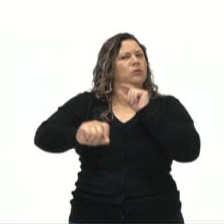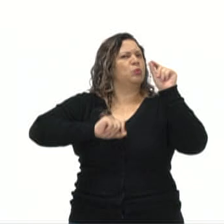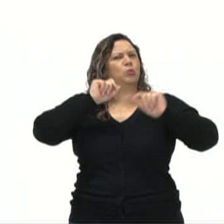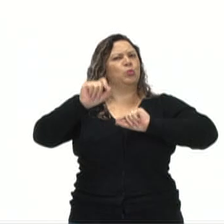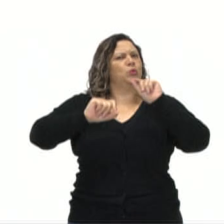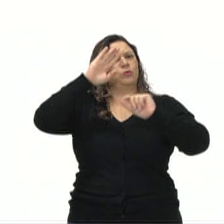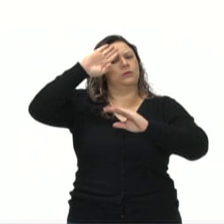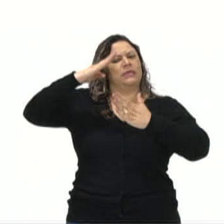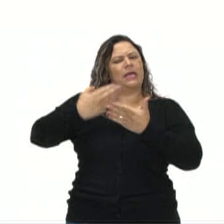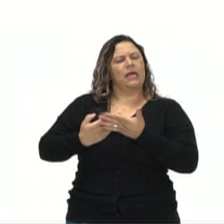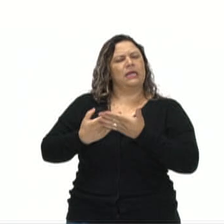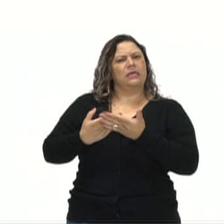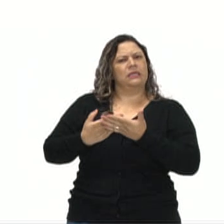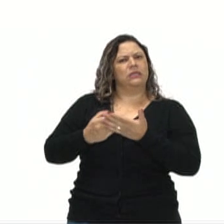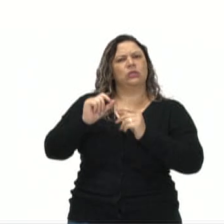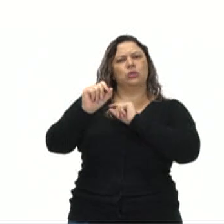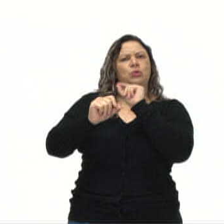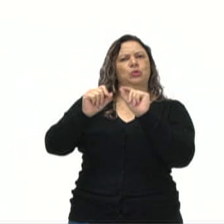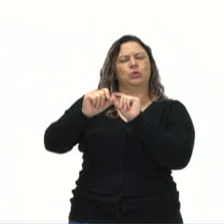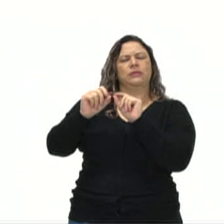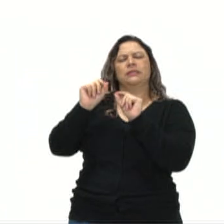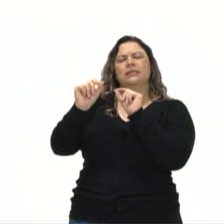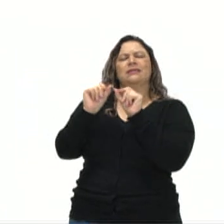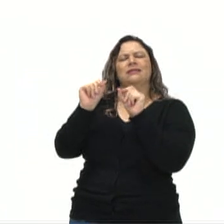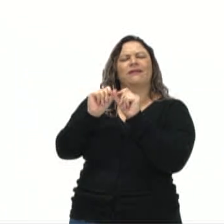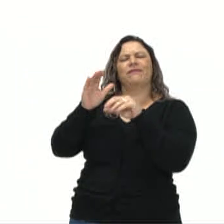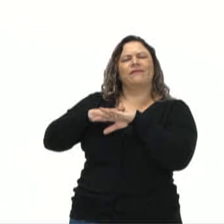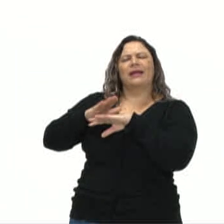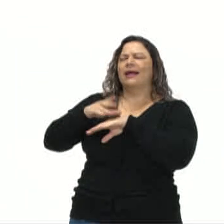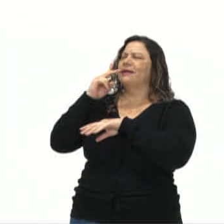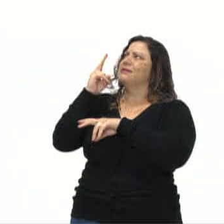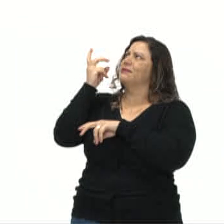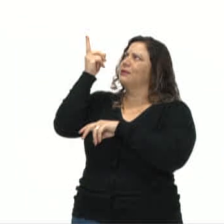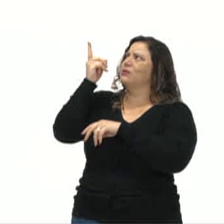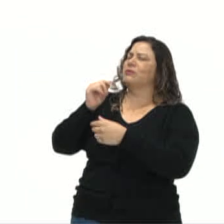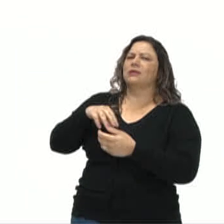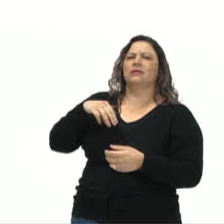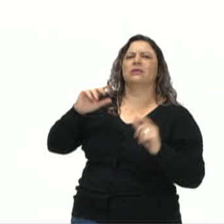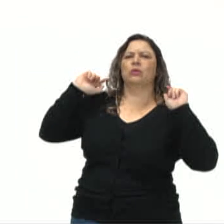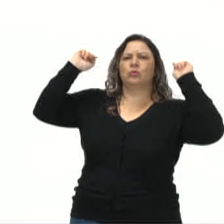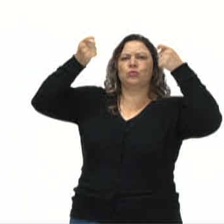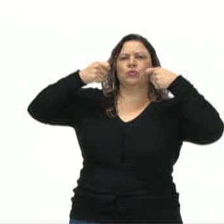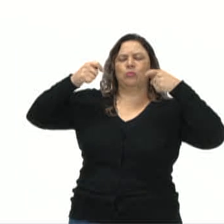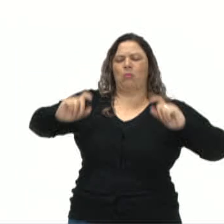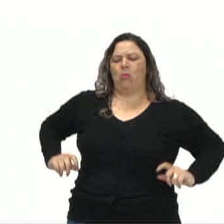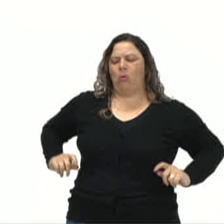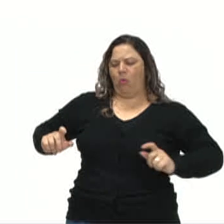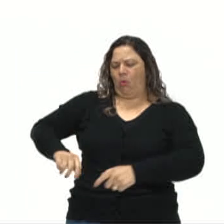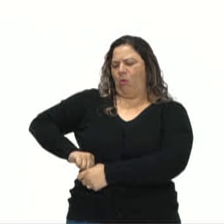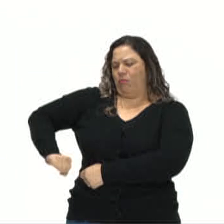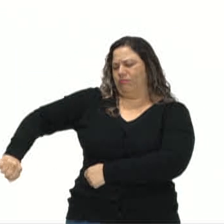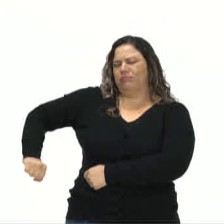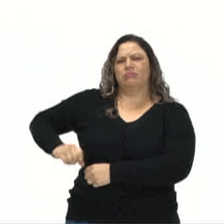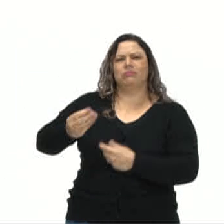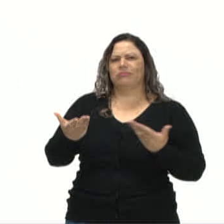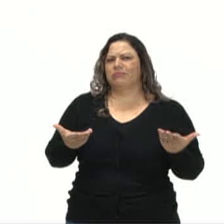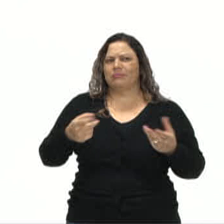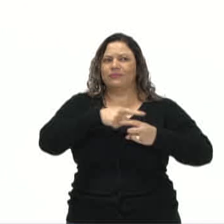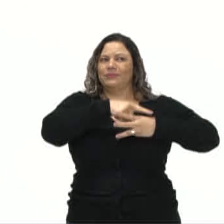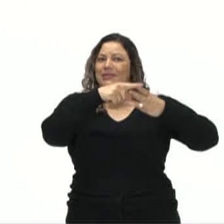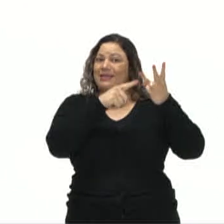você acredita que os monges estejam fazendo, né? O que será que eles estão fazendo, né? Na imagem vemos 3